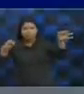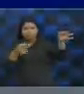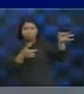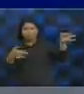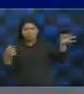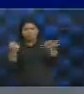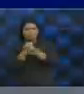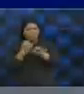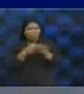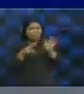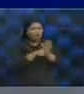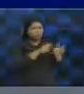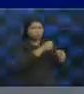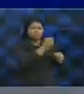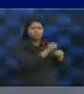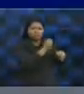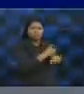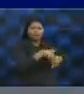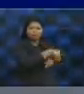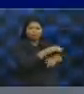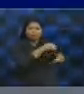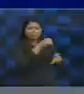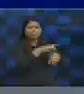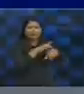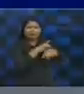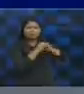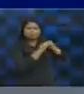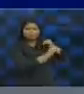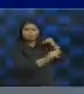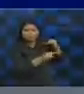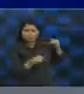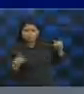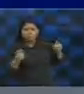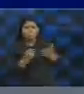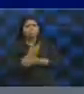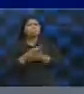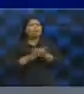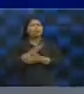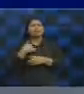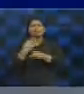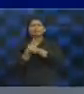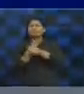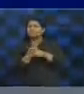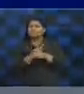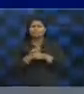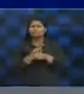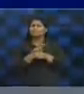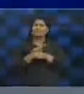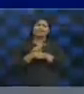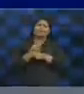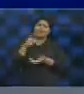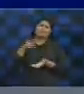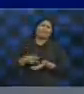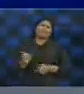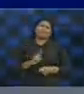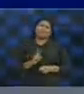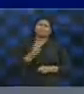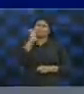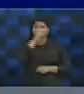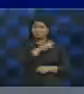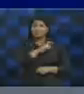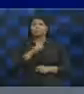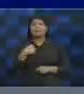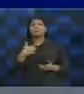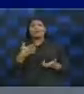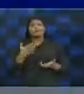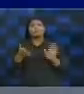compra de tubo. Isso não dá para fazer 60 quilômetros de drenagem profunda. Isso não é verdade. E eu preciso dizer isso. Eu queria aqui falar